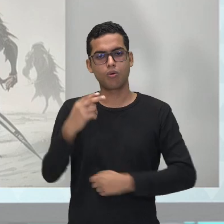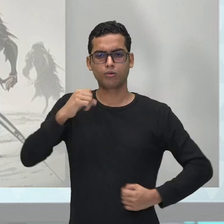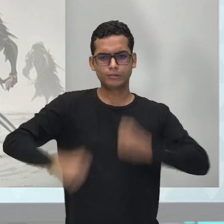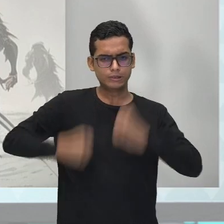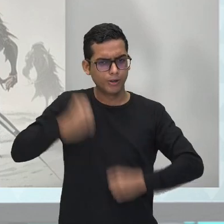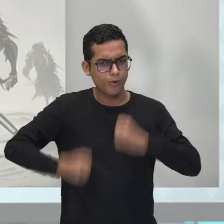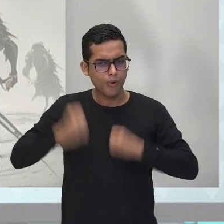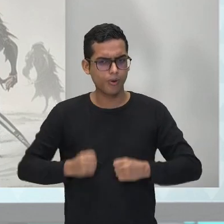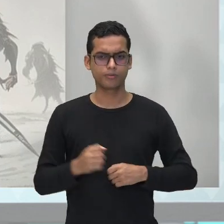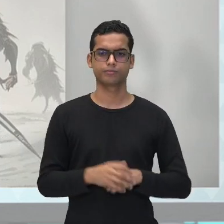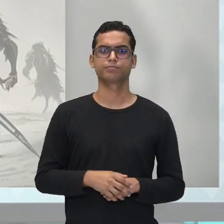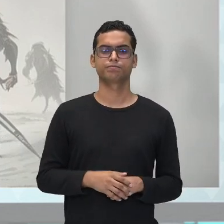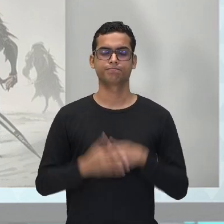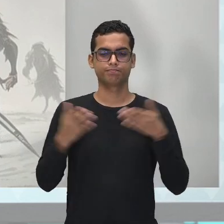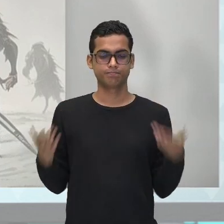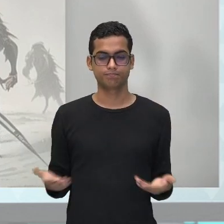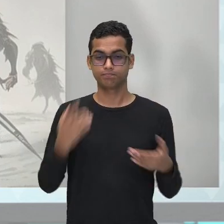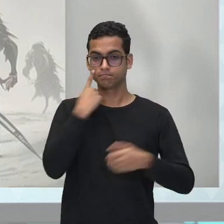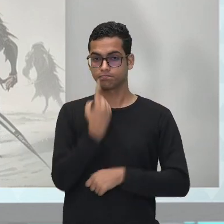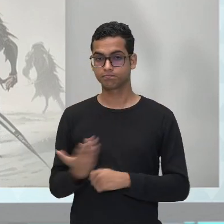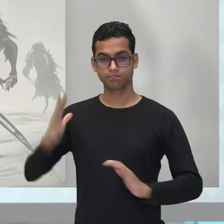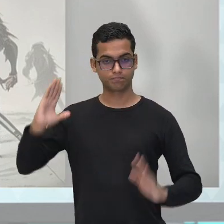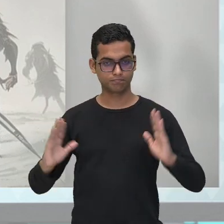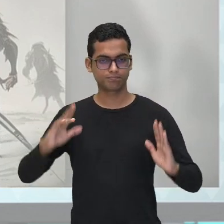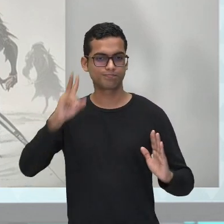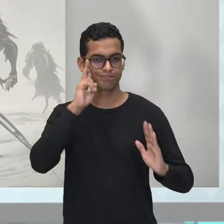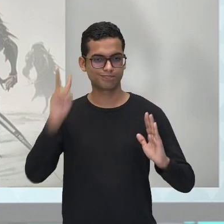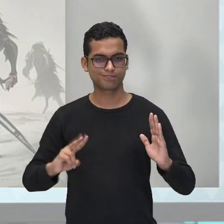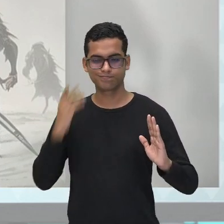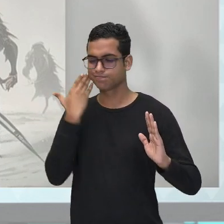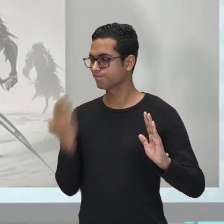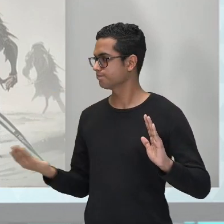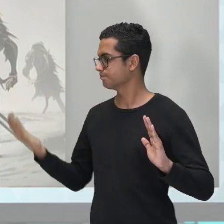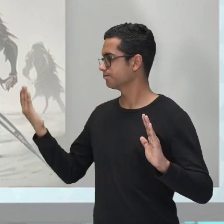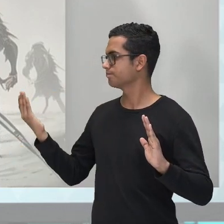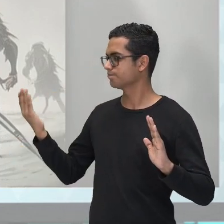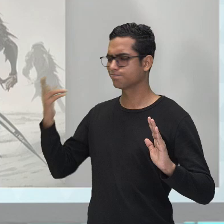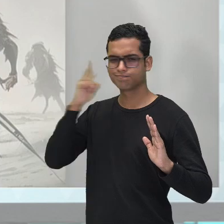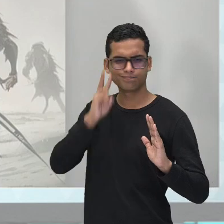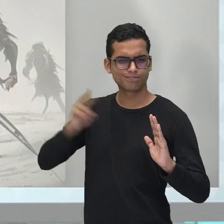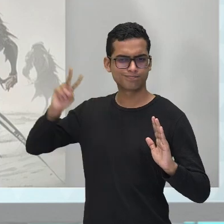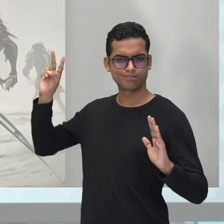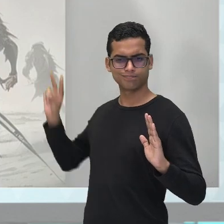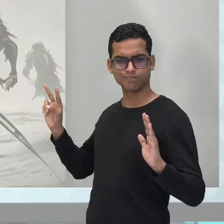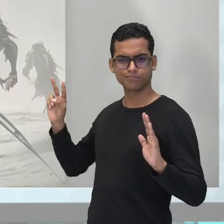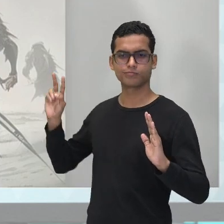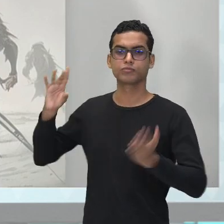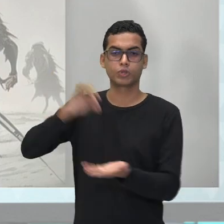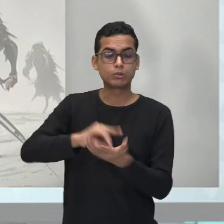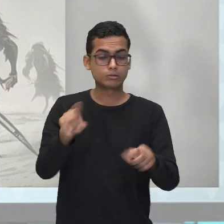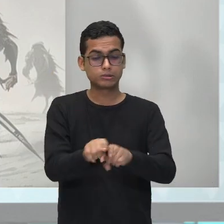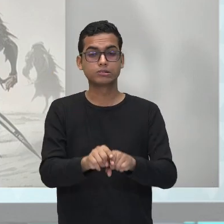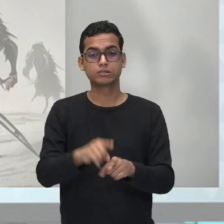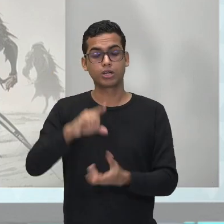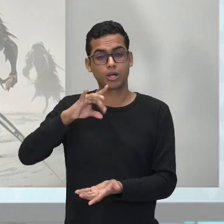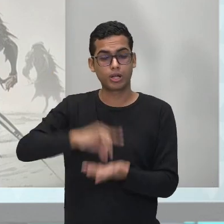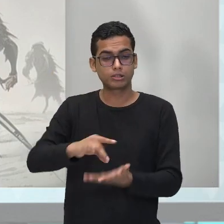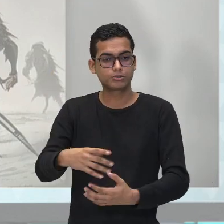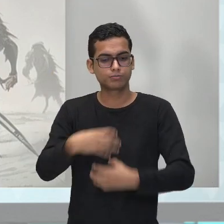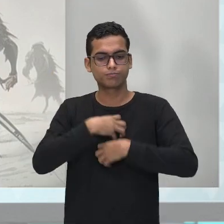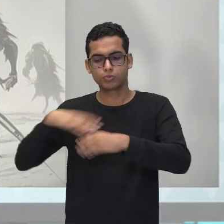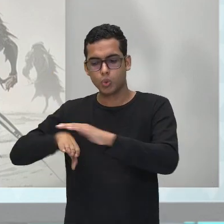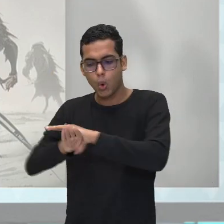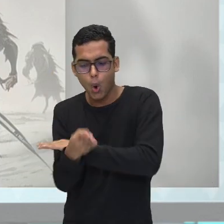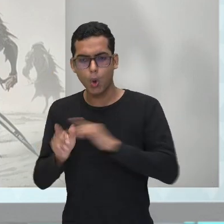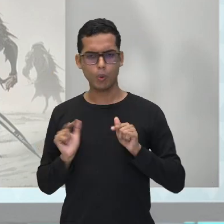Então, nessa parte da nossa história, o homem ele tinha essa necessidade de se manter ativo, justamente para